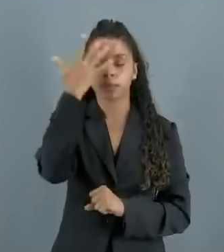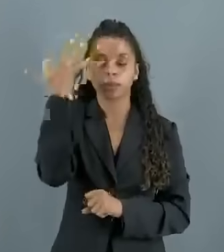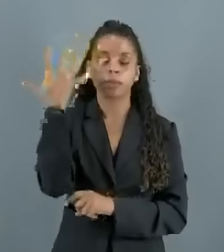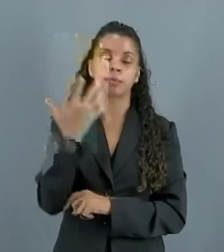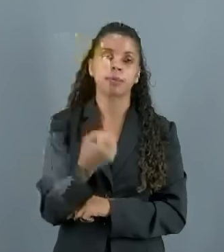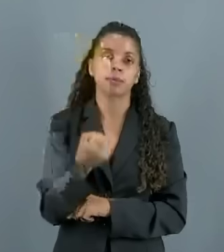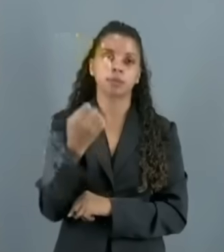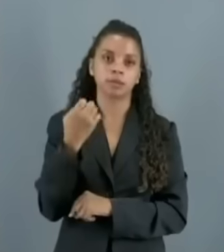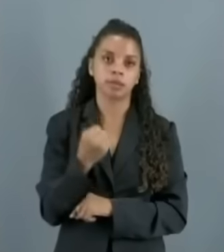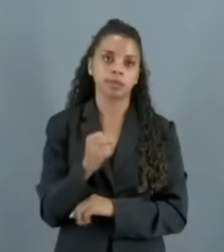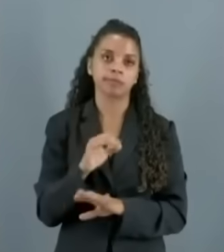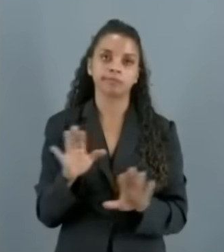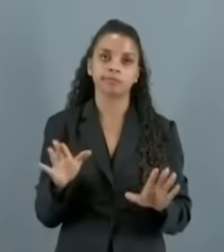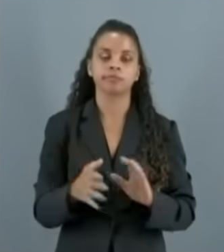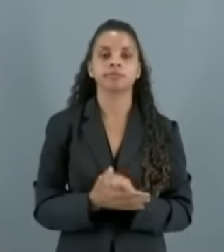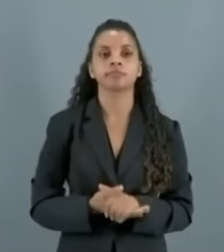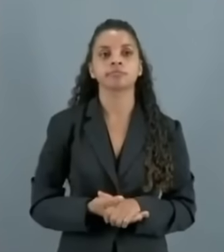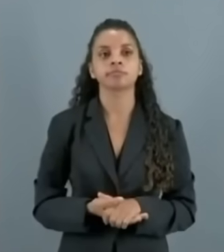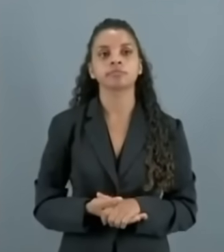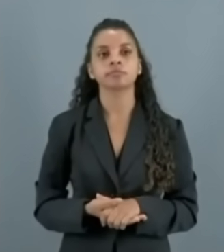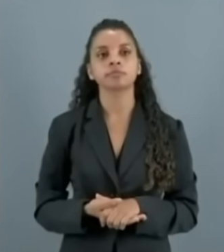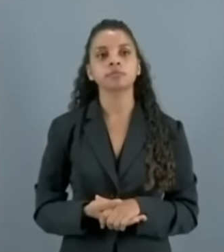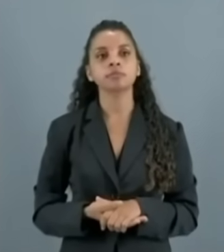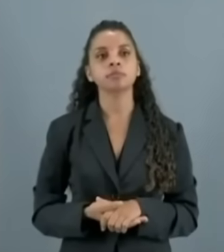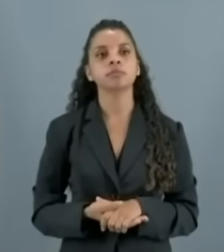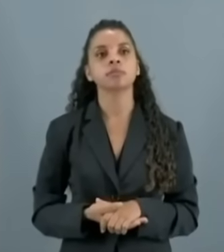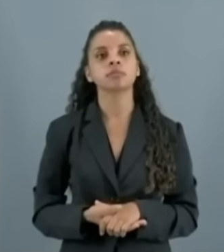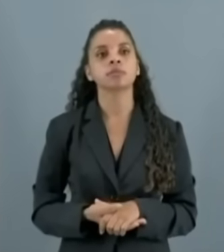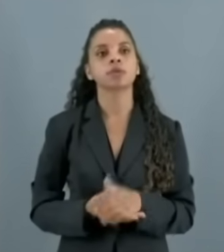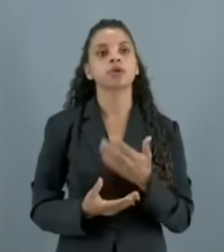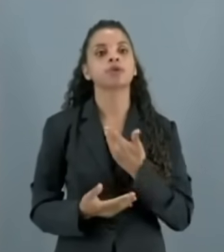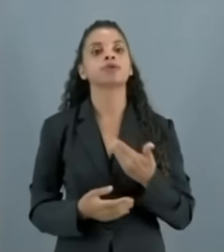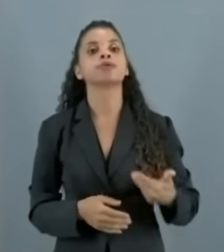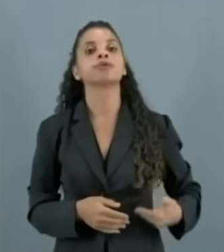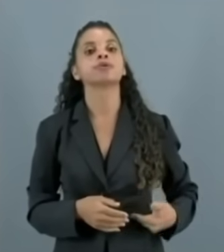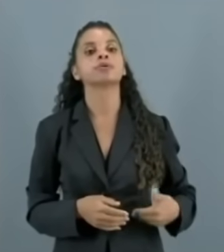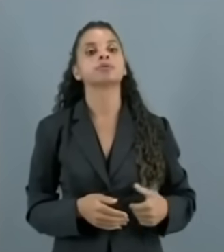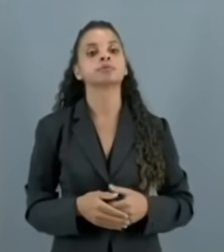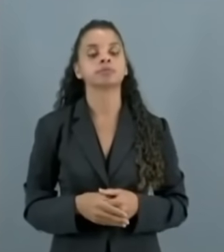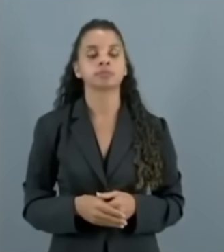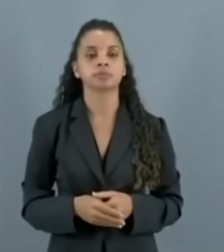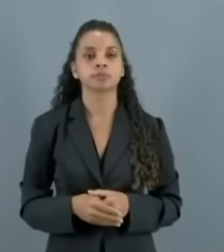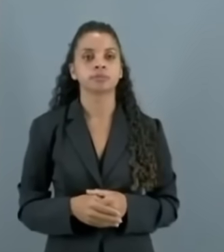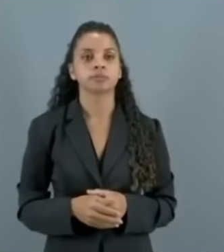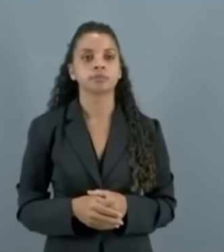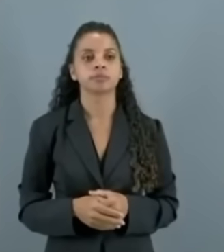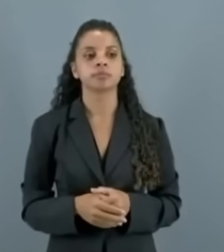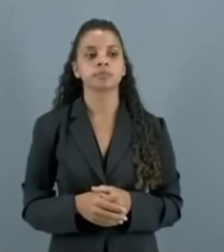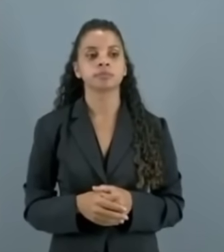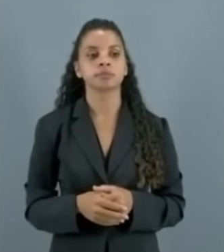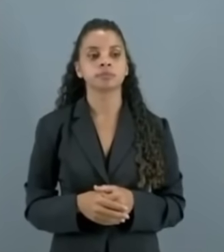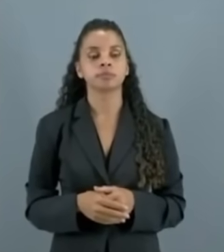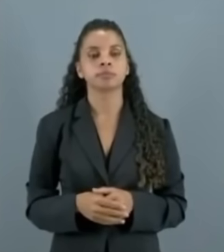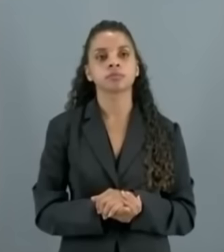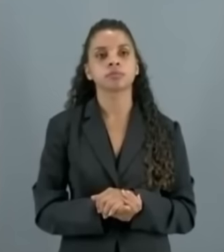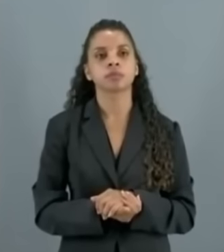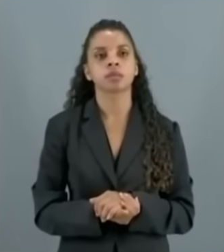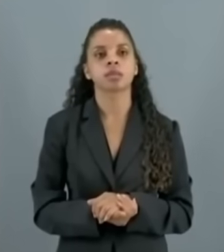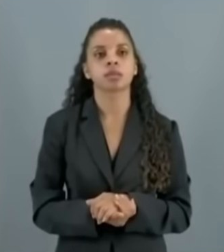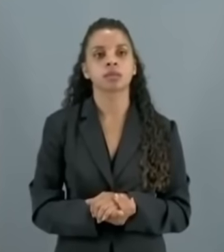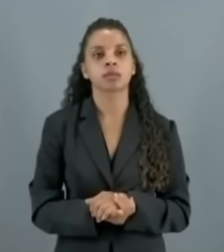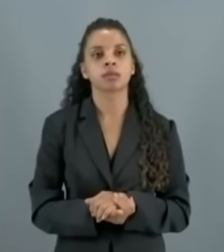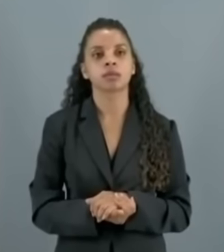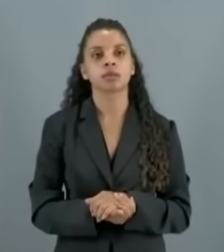pedido que fazemos a Vossa Excelência. Pelo governo, quem fala, deputado Paulo Penta. Presidente, 5 minutos. Senadora Elisiane. Pois